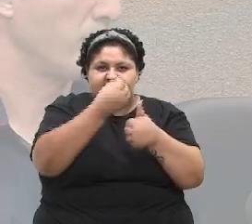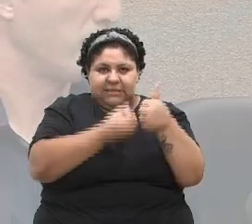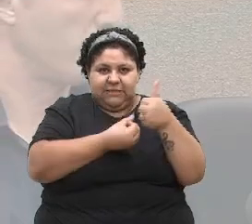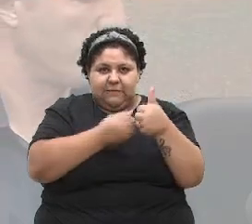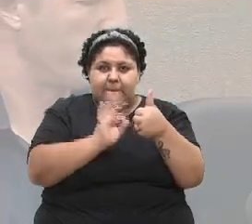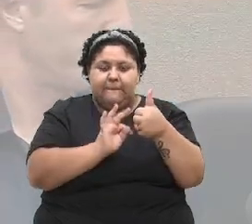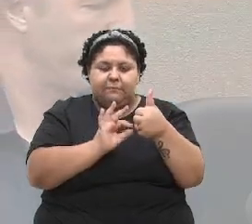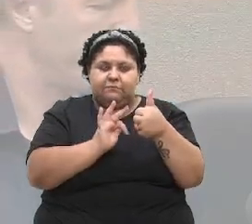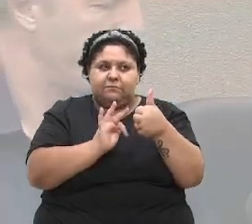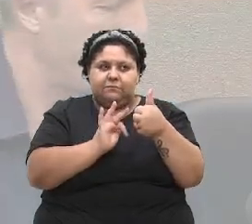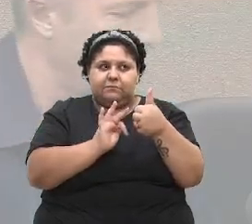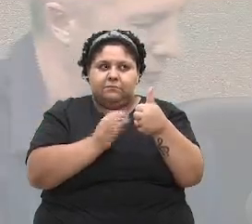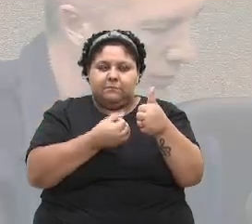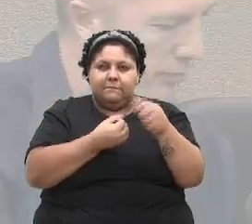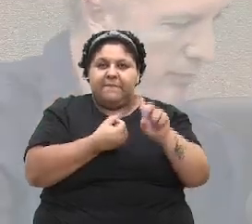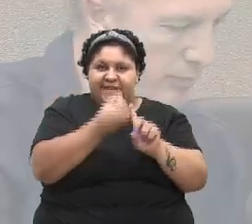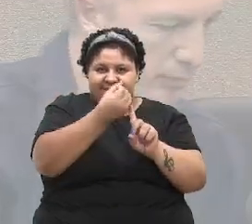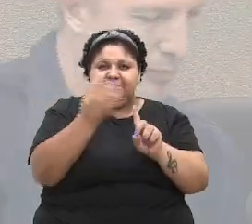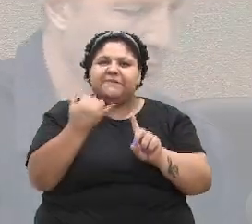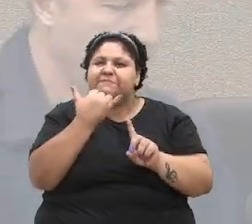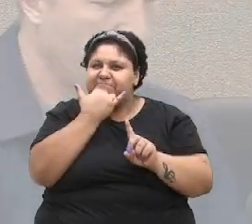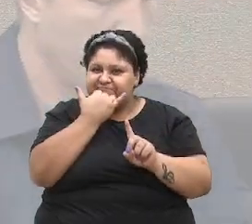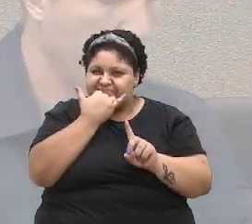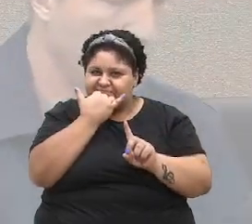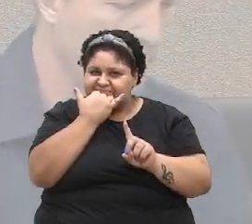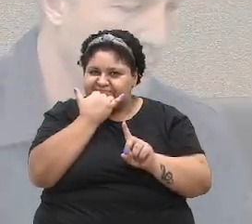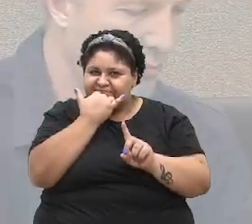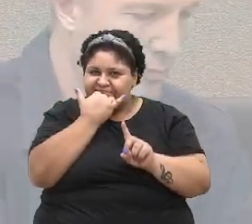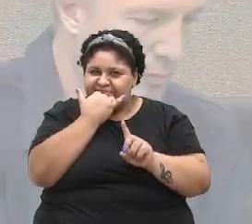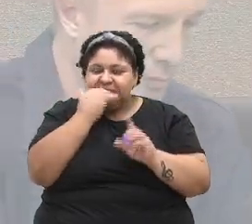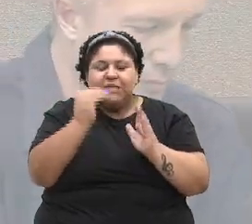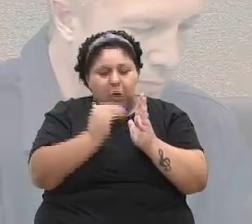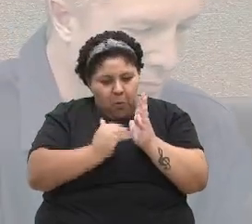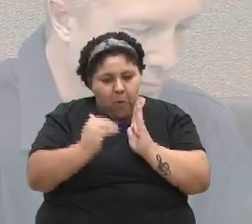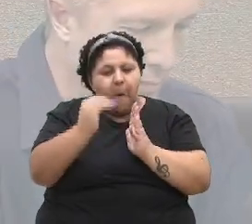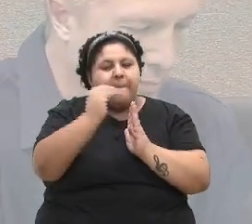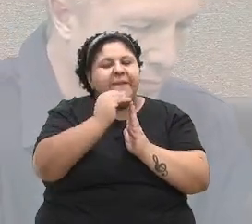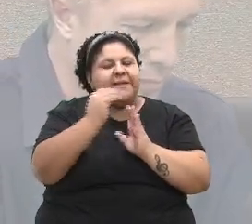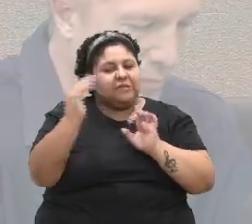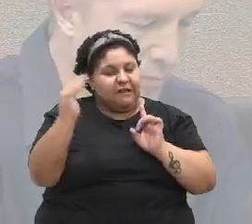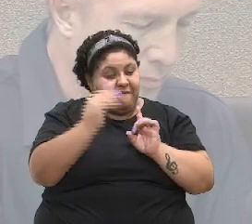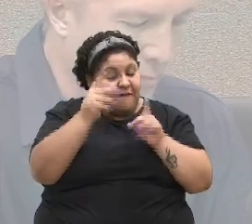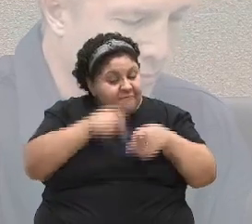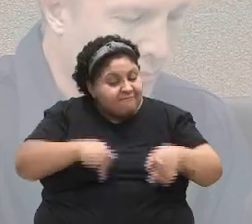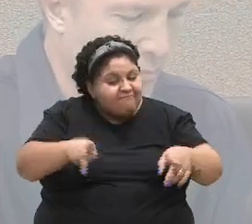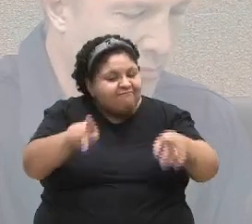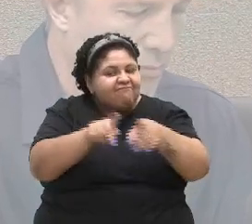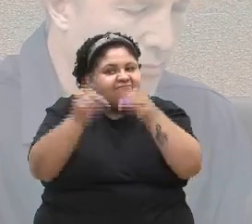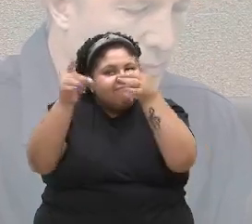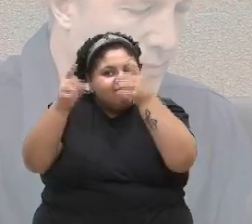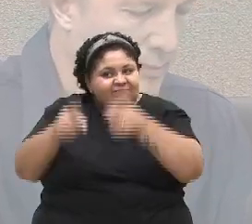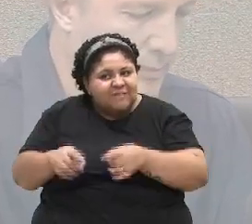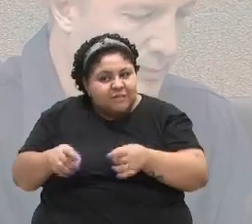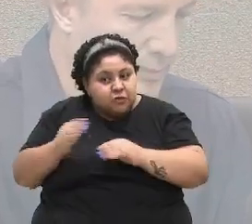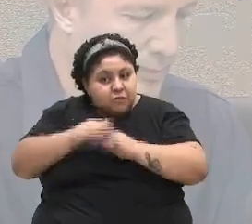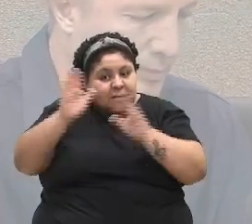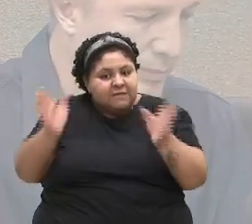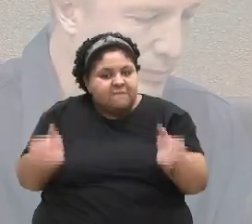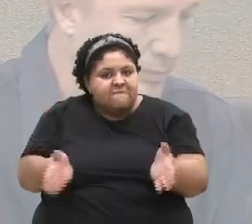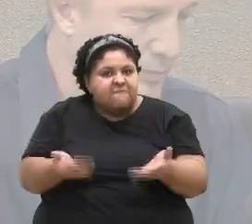Considerando que o aumento do ICMS afeta diretamente a população, especialmente os mais vulneráveis.